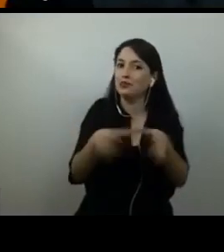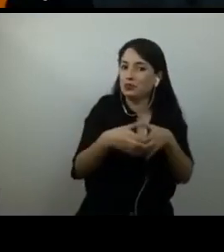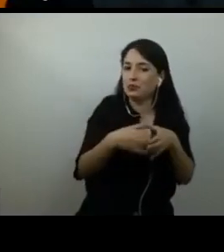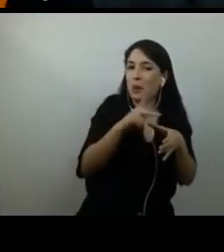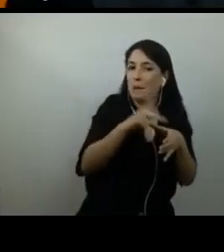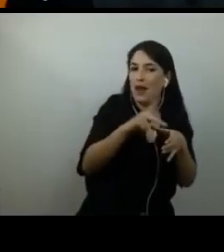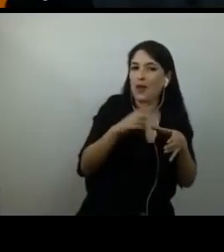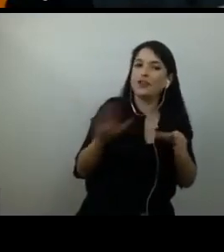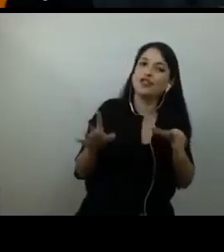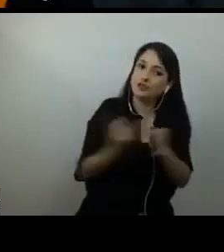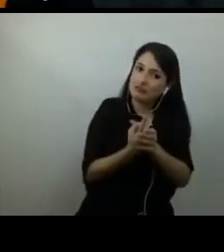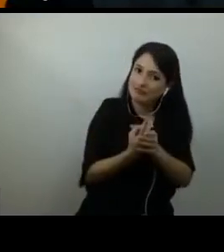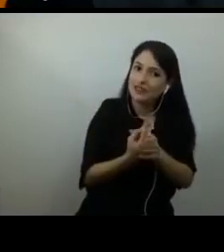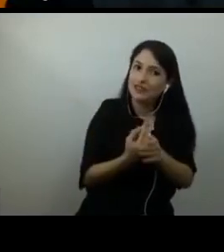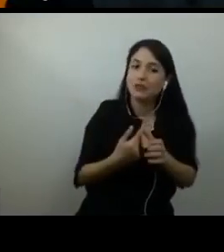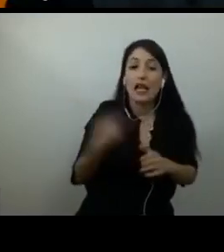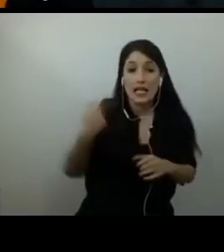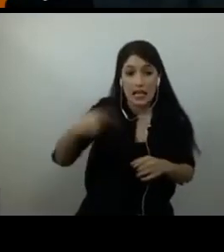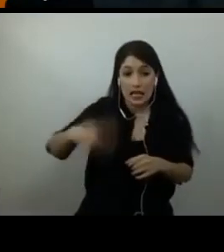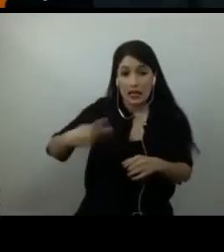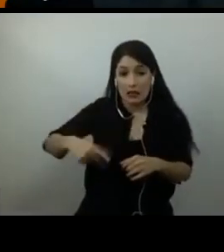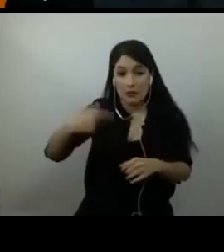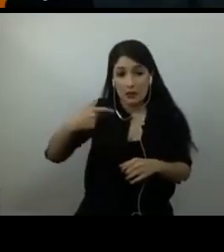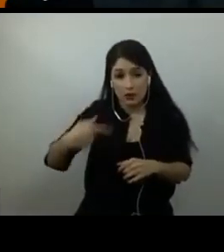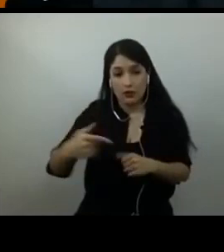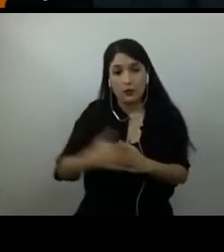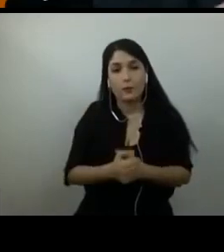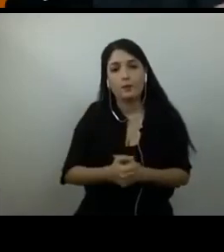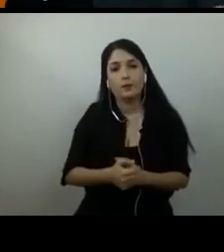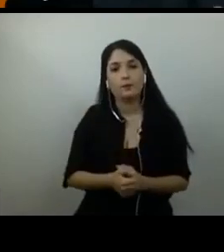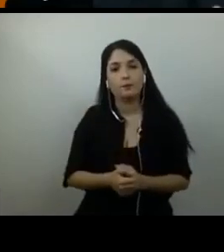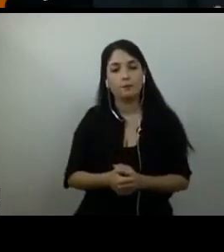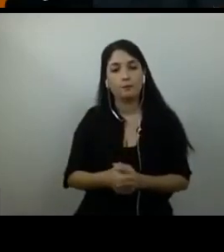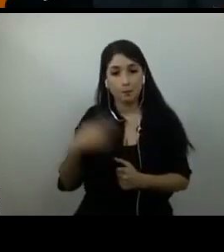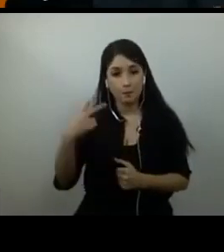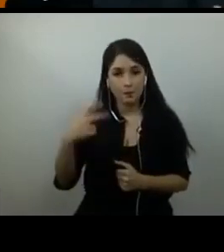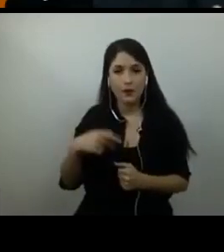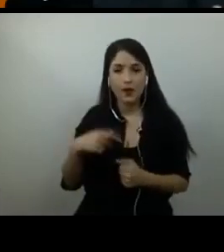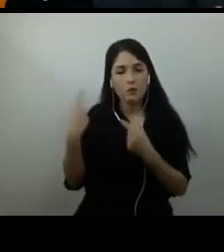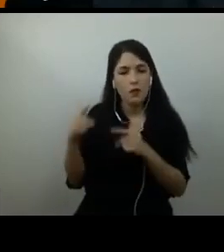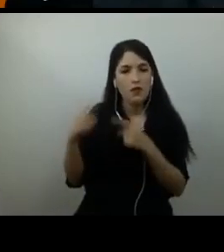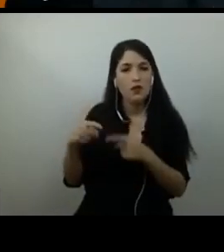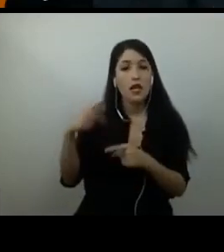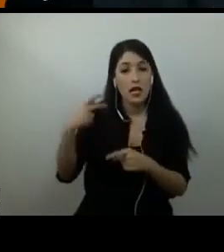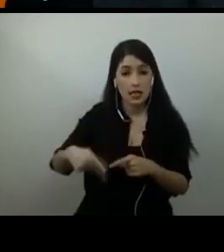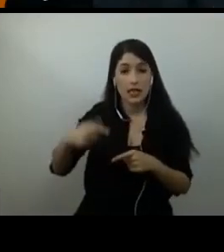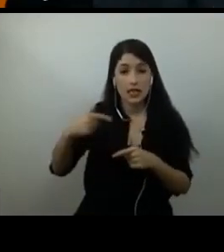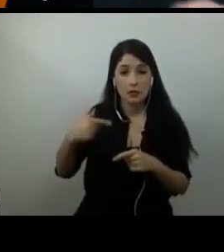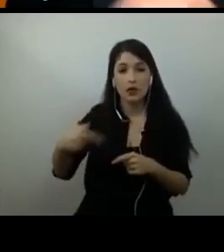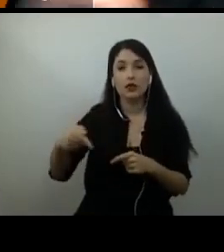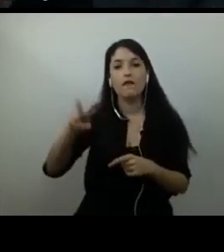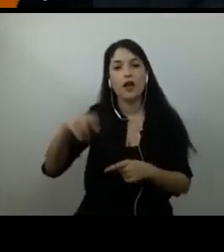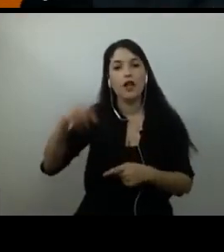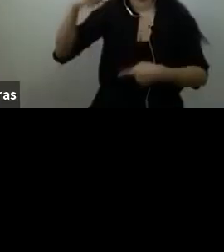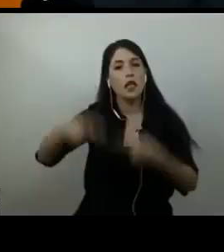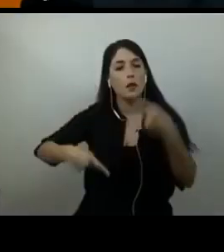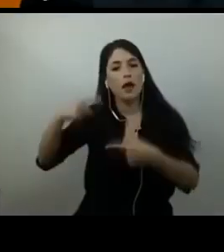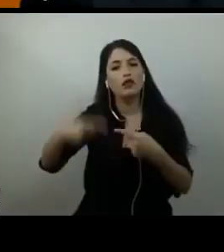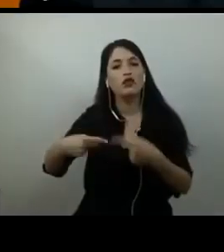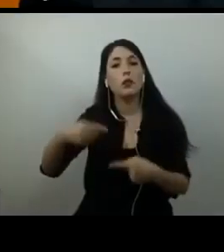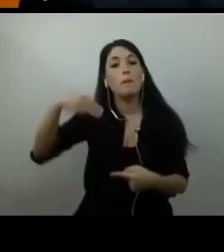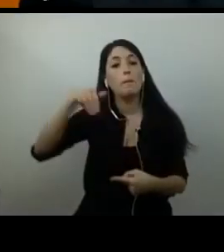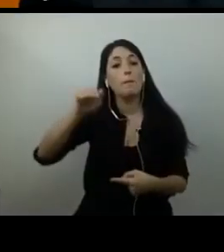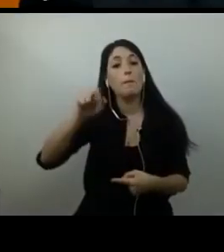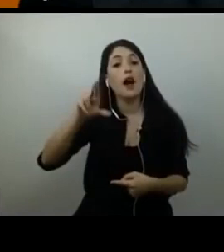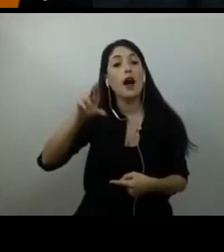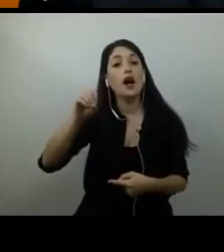semana, depois vou passar a palavra, né, para o querido Felipe Santa Cruz, mas por ocasião dessa provocação, nós vamos fazer um debate com o Marcos, que foi presidente do